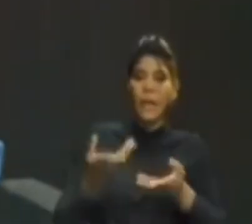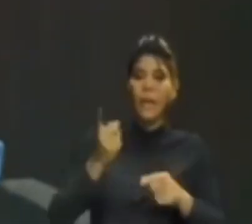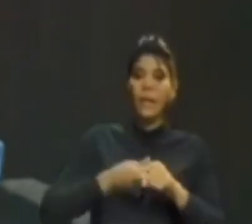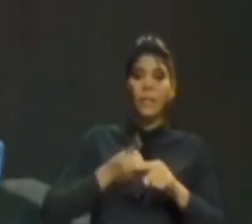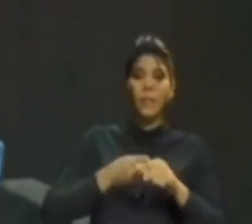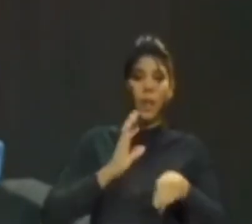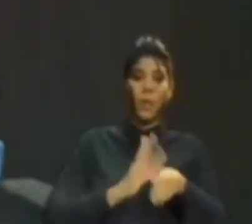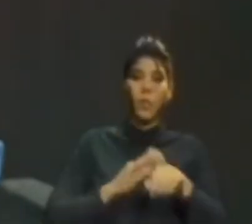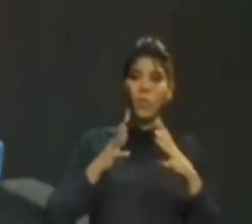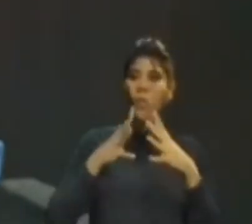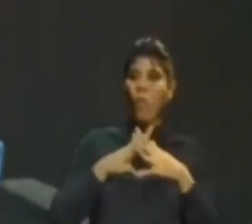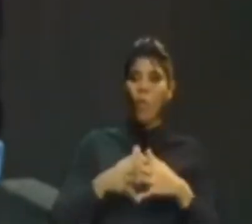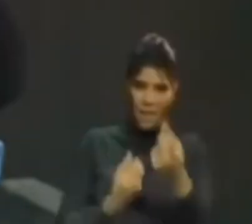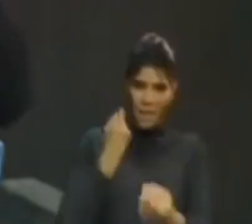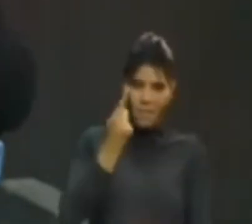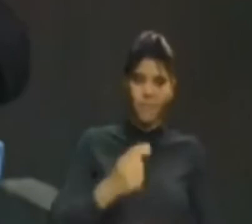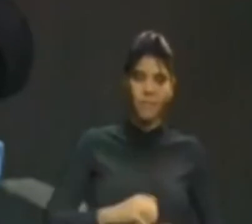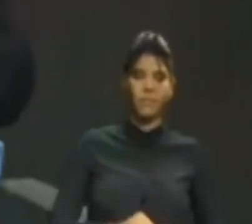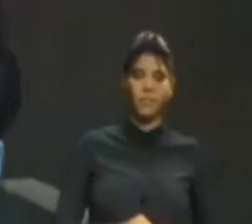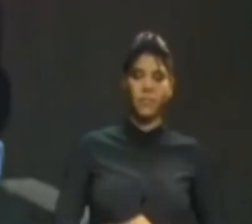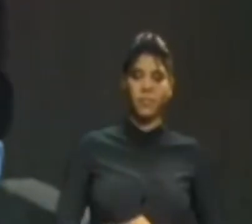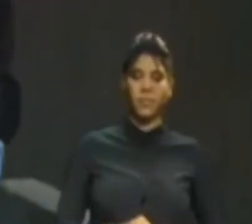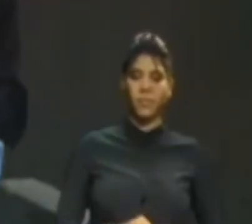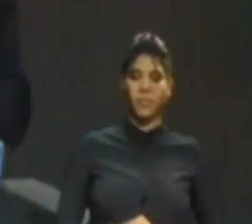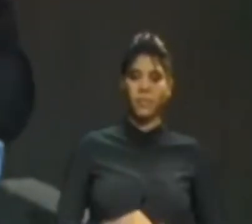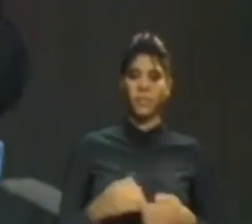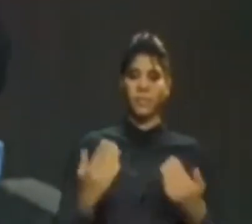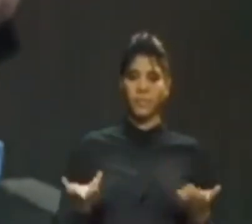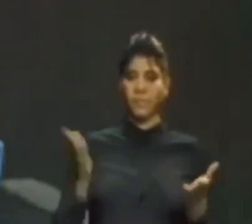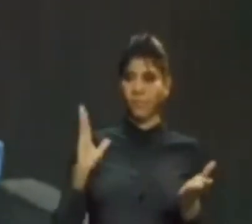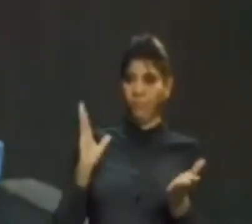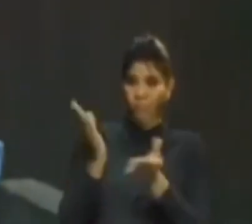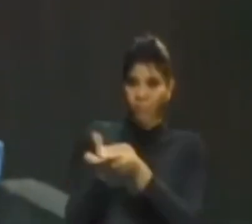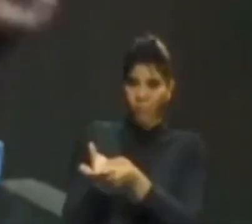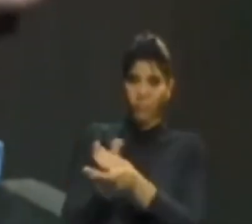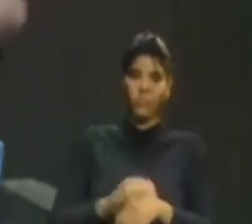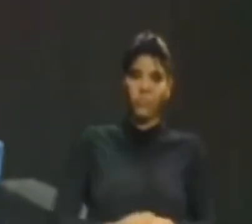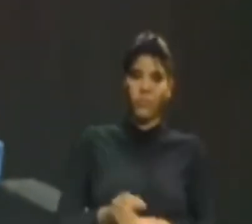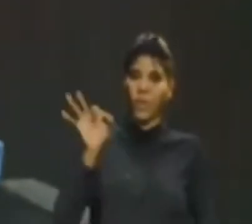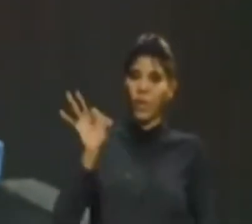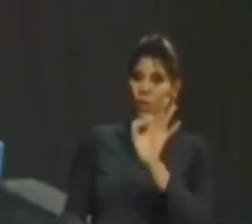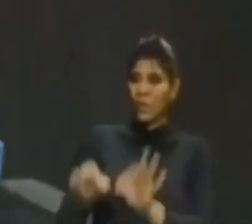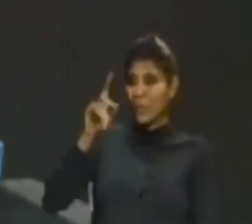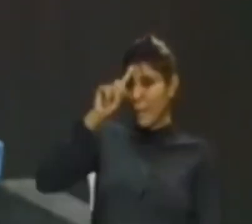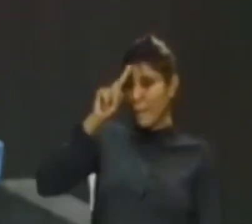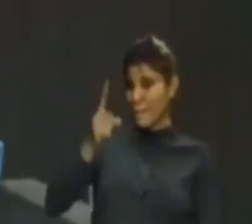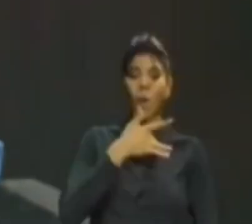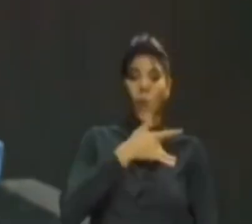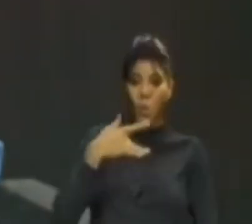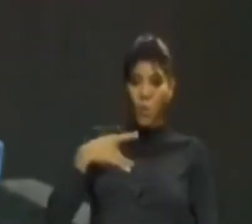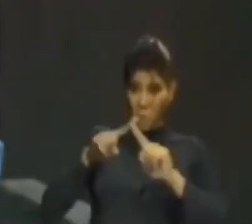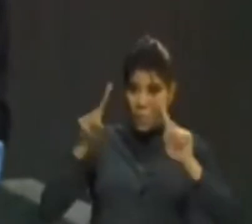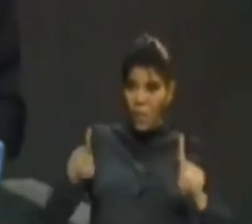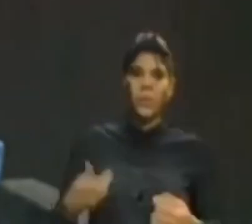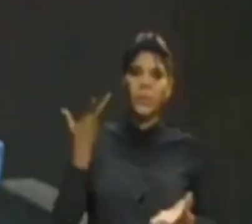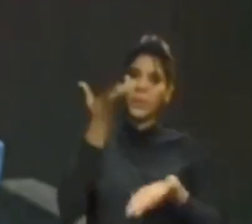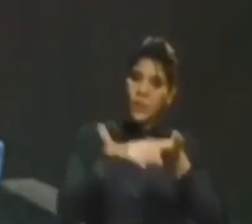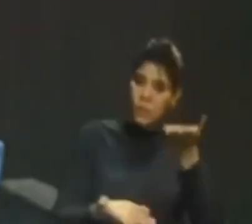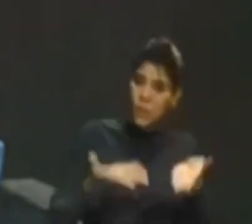complexa era uma doença Rara foi judicializado a justiça determinou que o plano cobrisse o